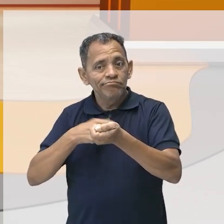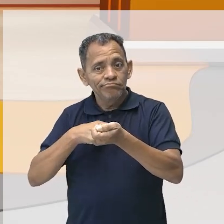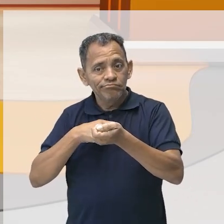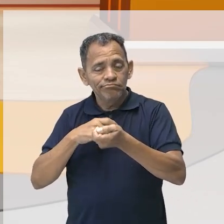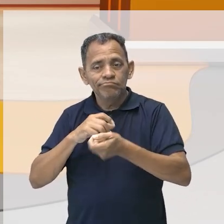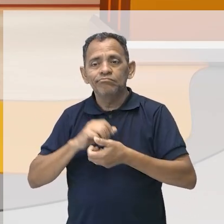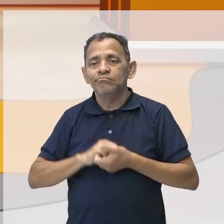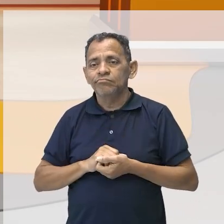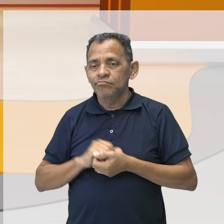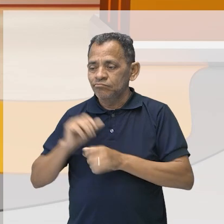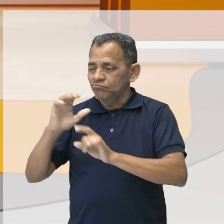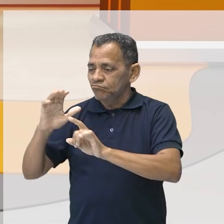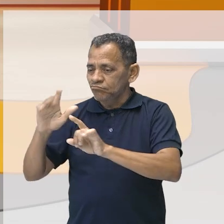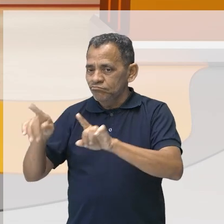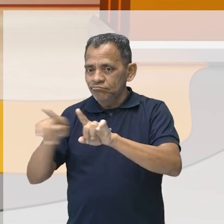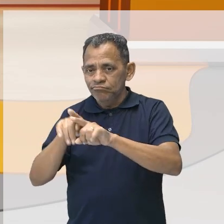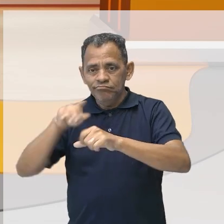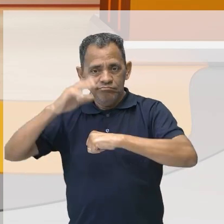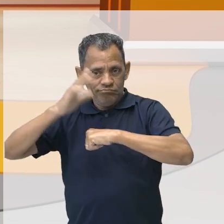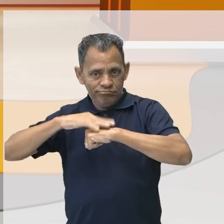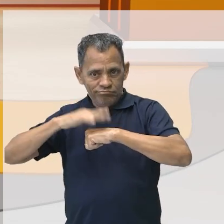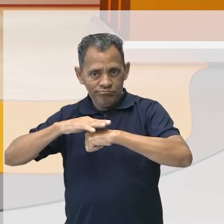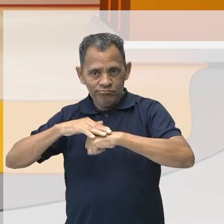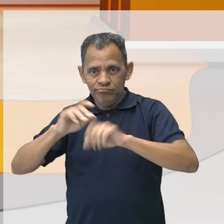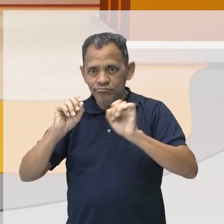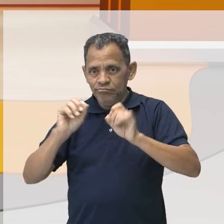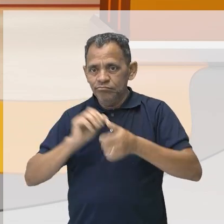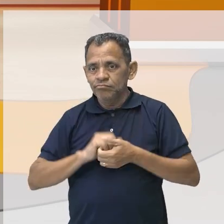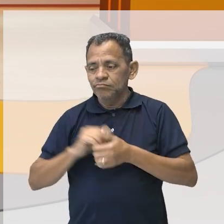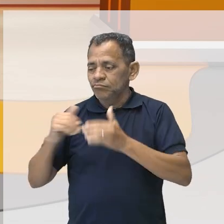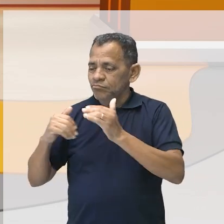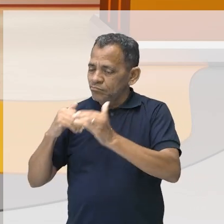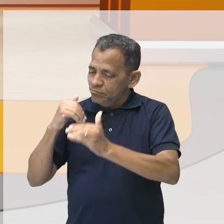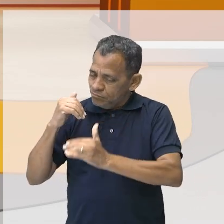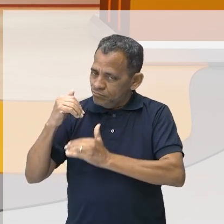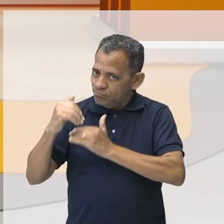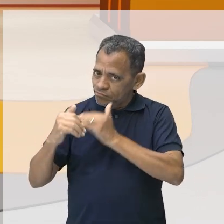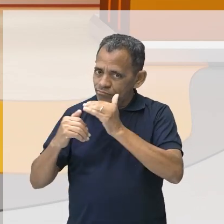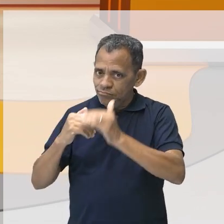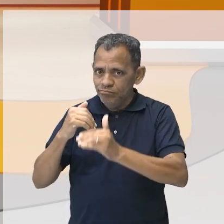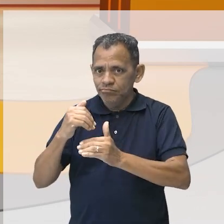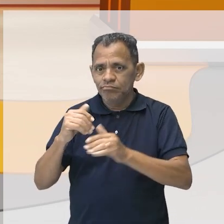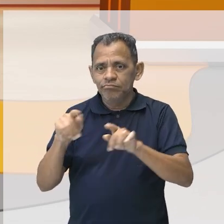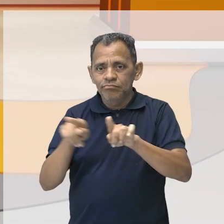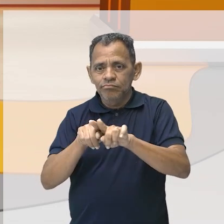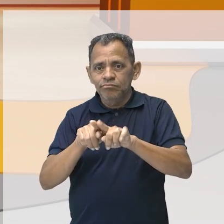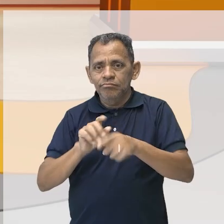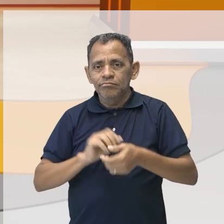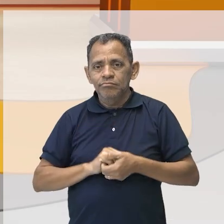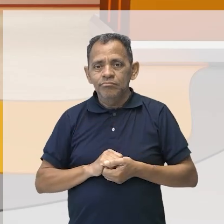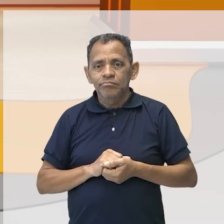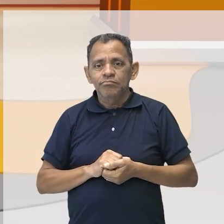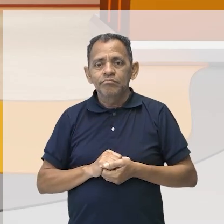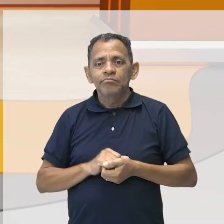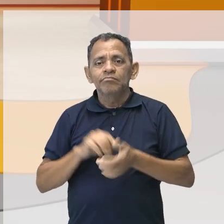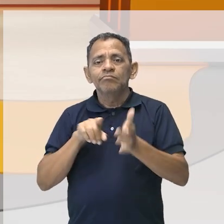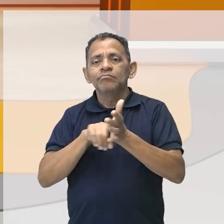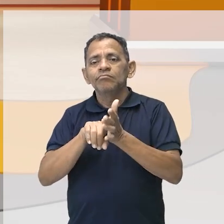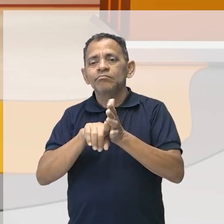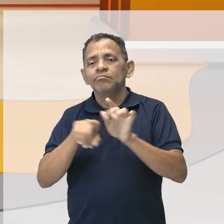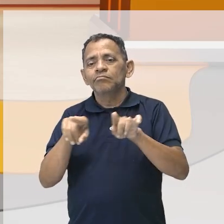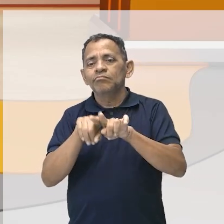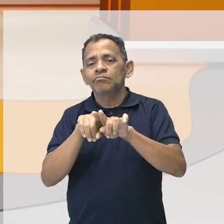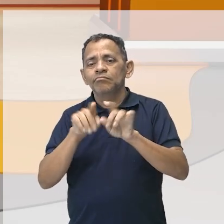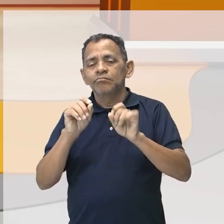Tendo ali aí a sua autonomia se desenvolvendo cada vez mais, tá bom? Nós vamos verificar aí,